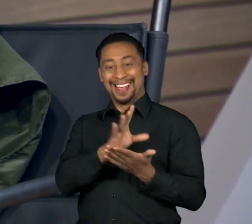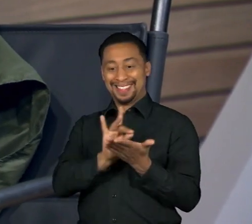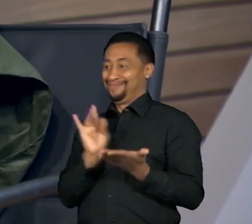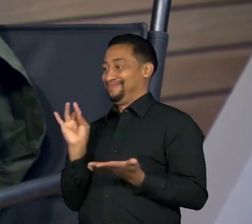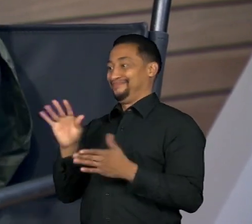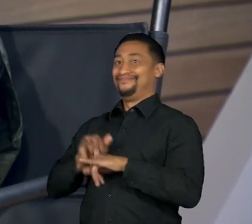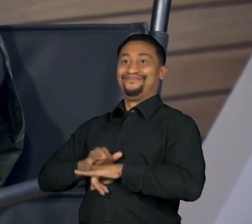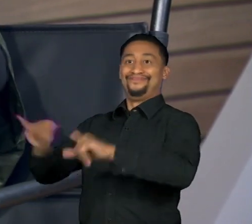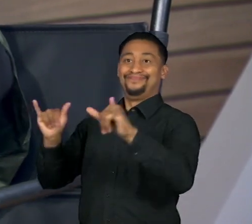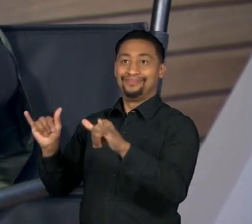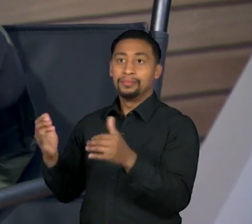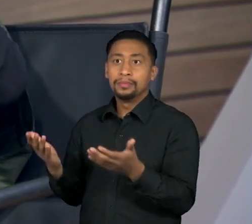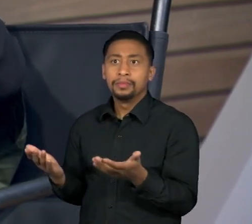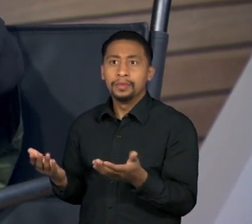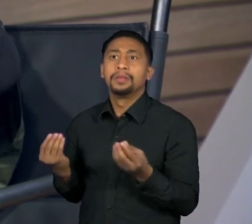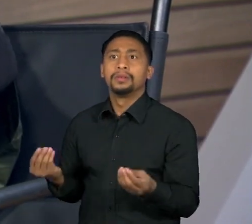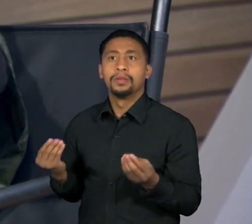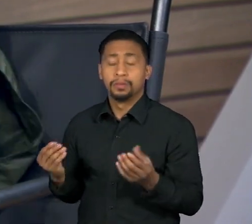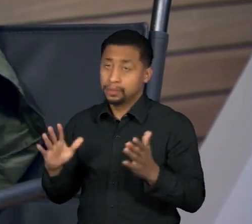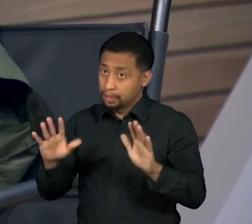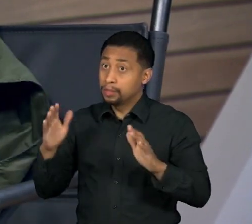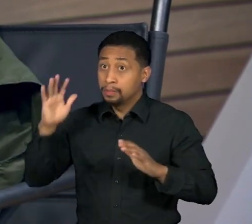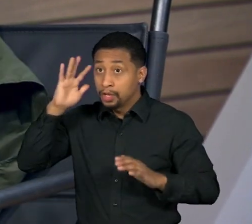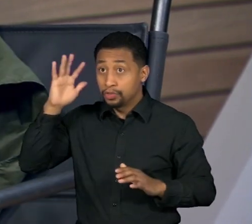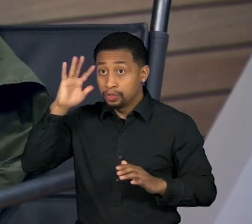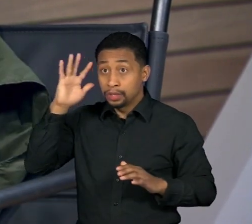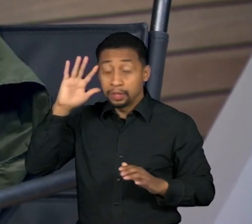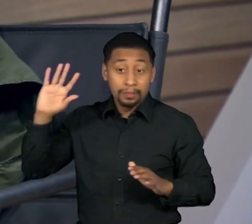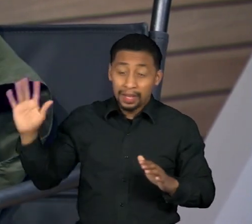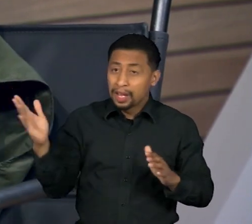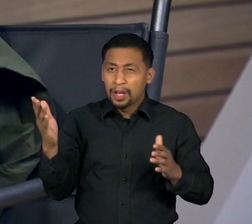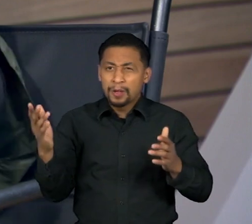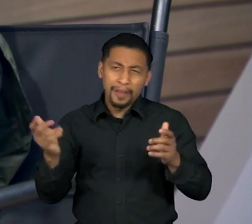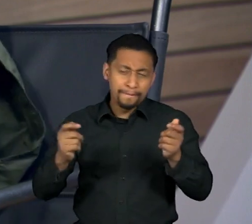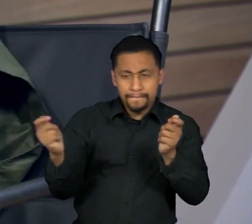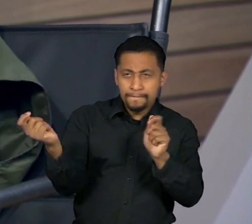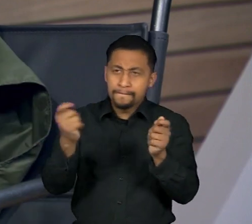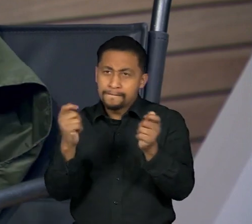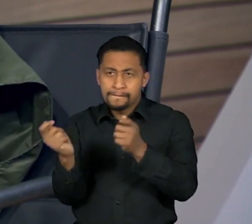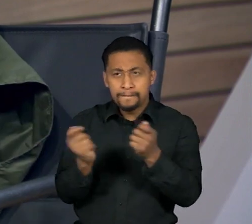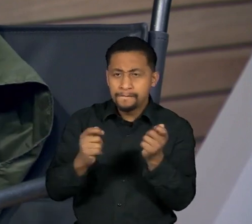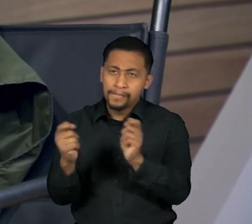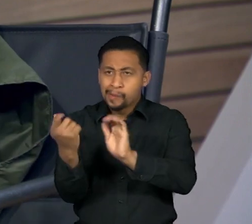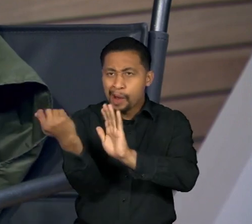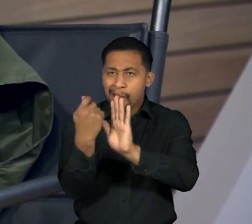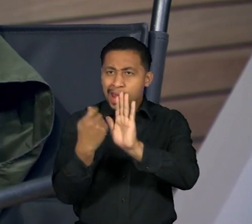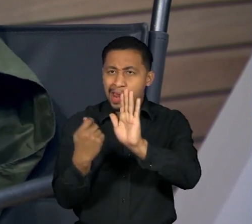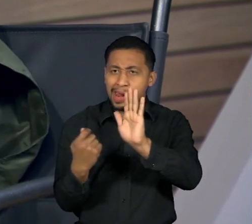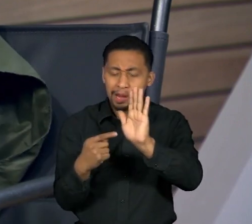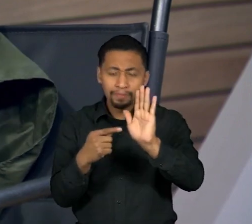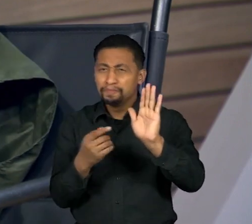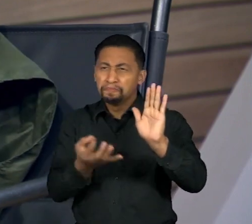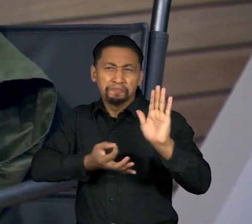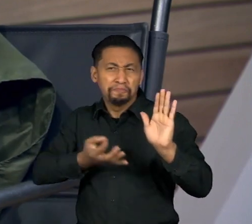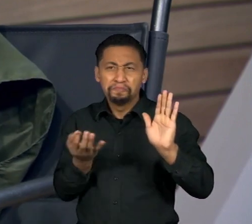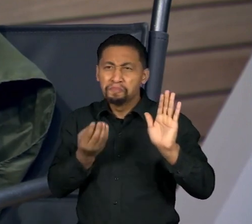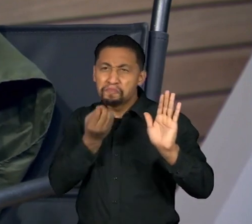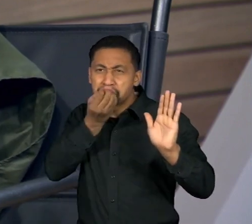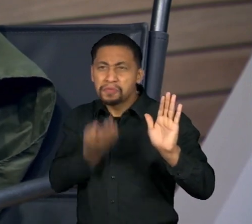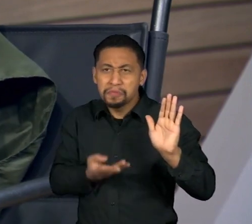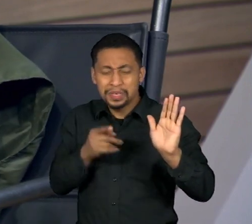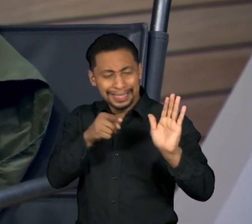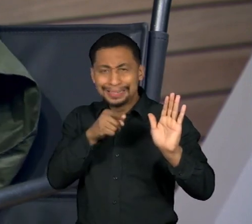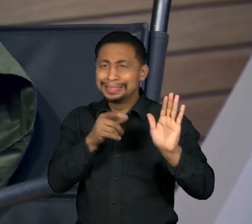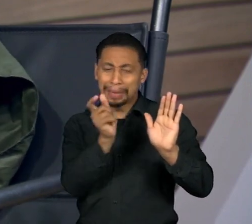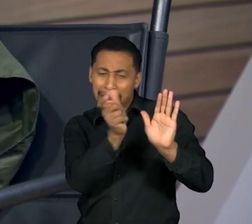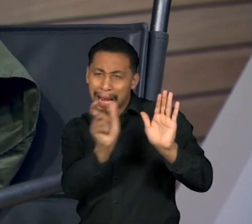a questão? Do ponto de vista sintático, a resposta vem muito bem elaborada. O texto do ChatGPT é muito bem escrito.